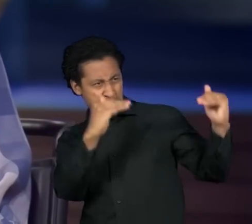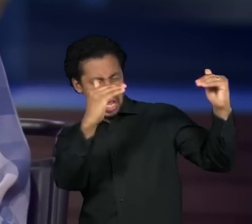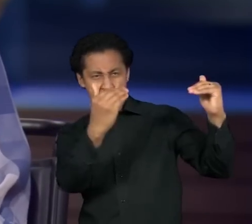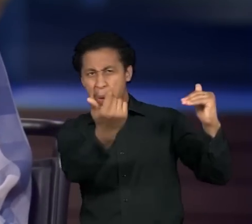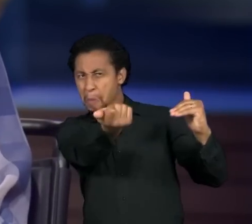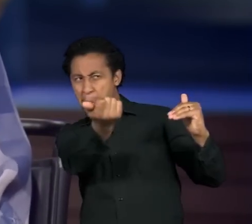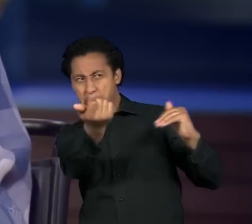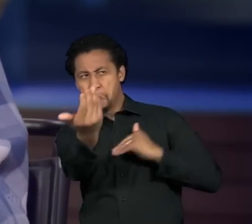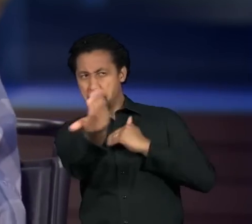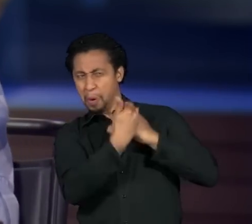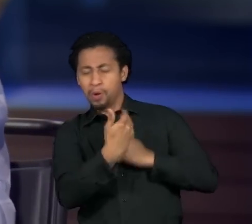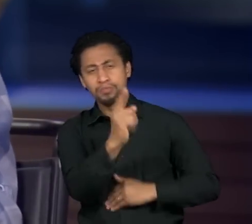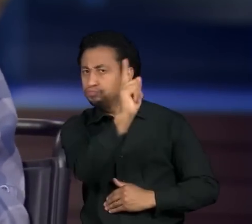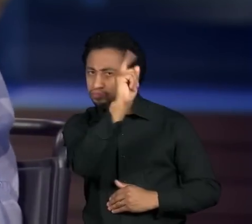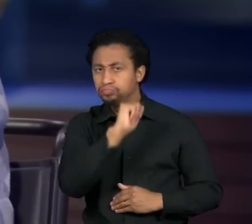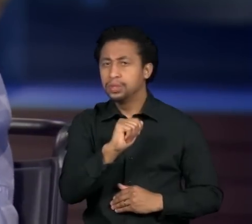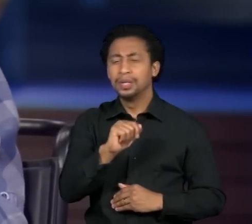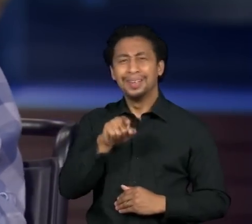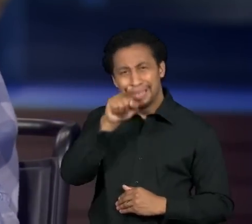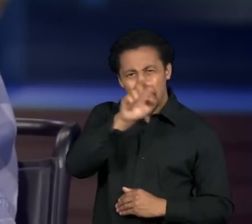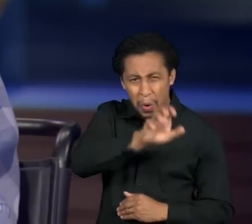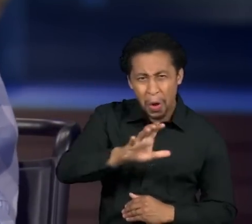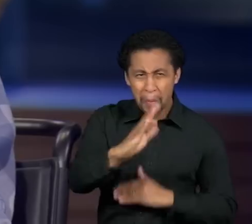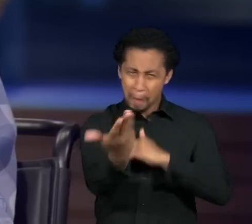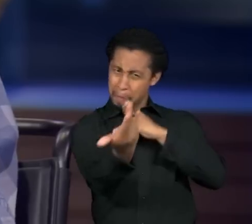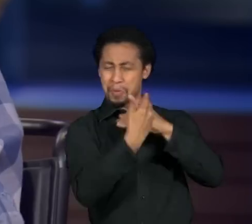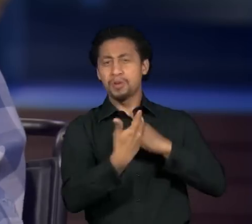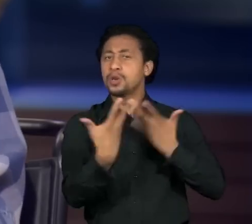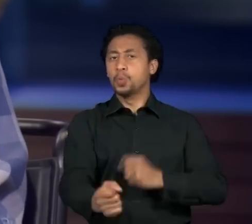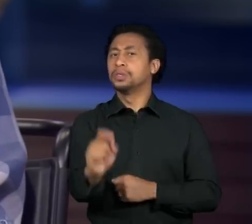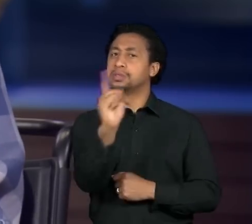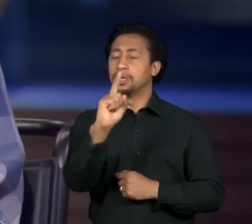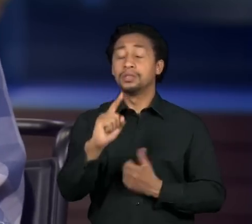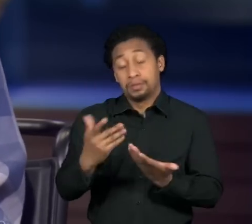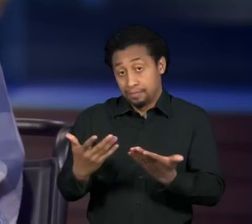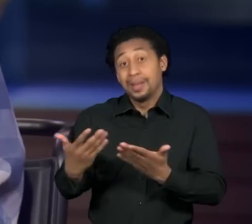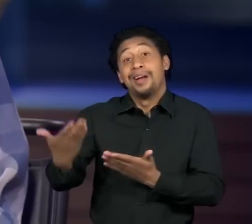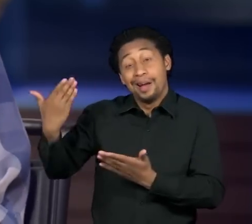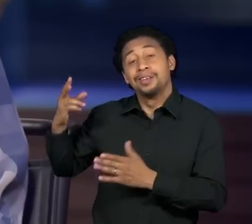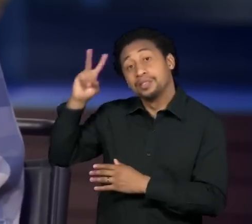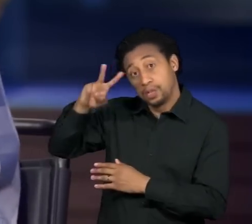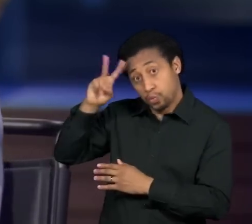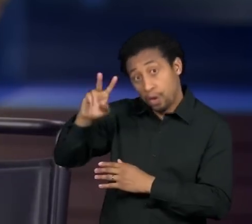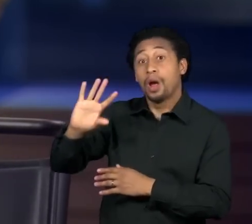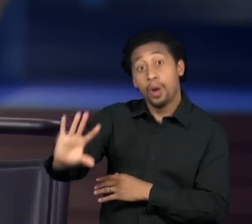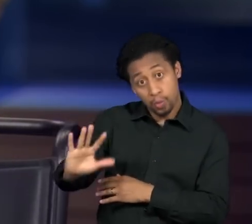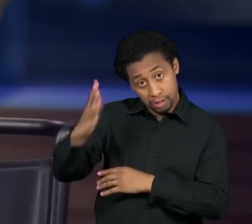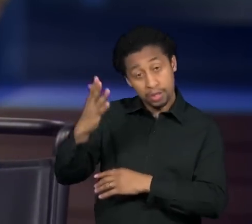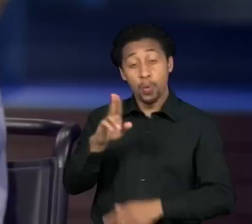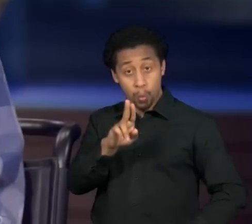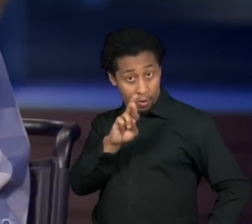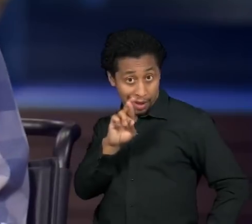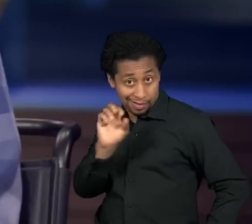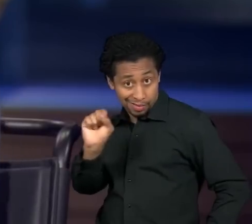Soviética. A década de 90, sob Yeltsin, quando a Rússia estava fraca, foi uma exceção na história, né? Então, depois dos anos 2000, com a Rússia se